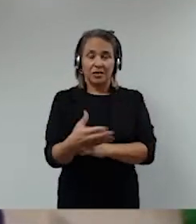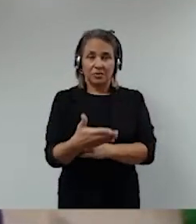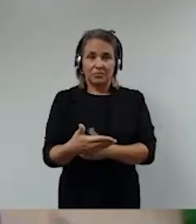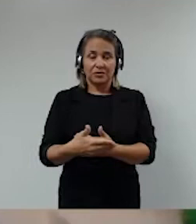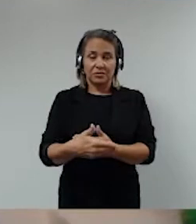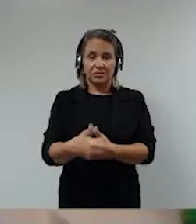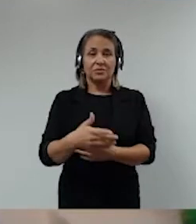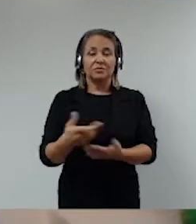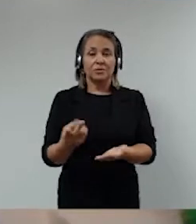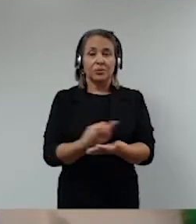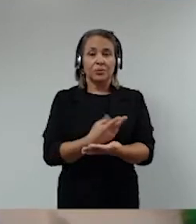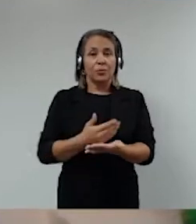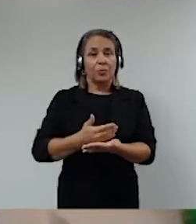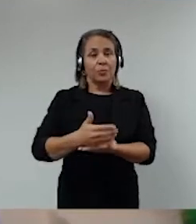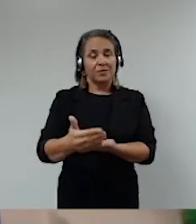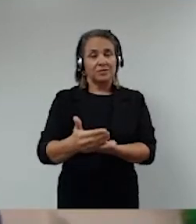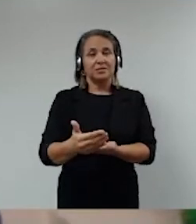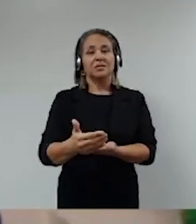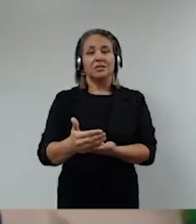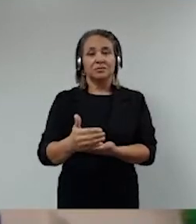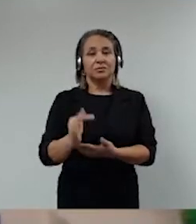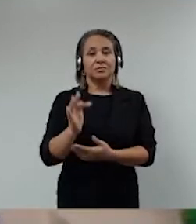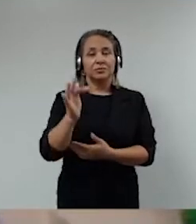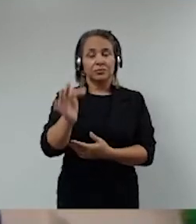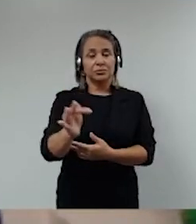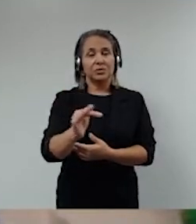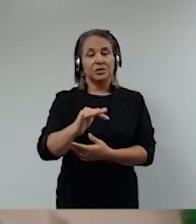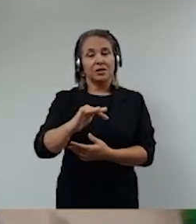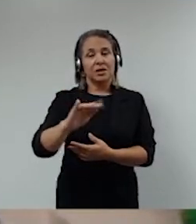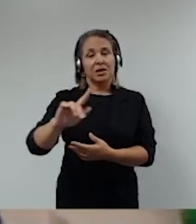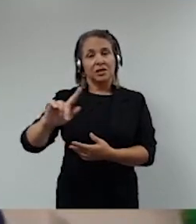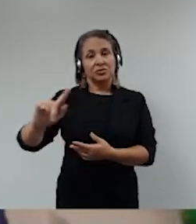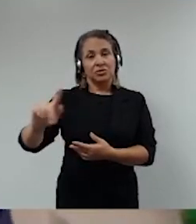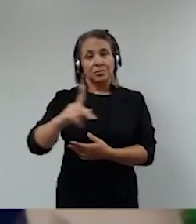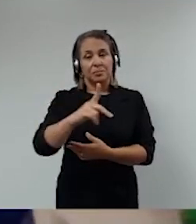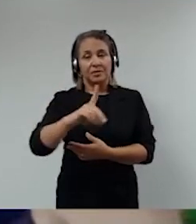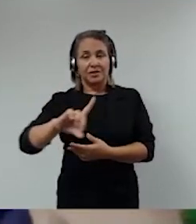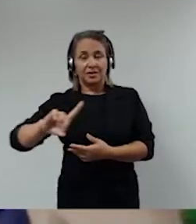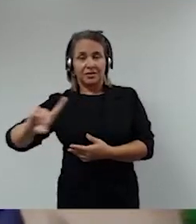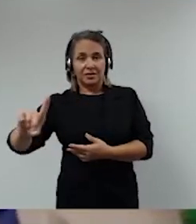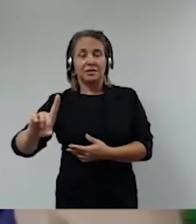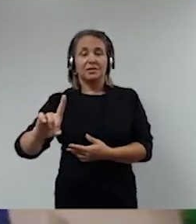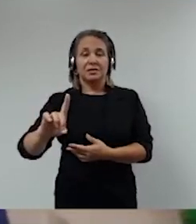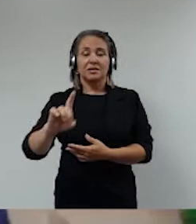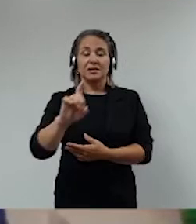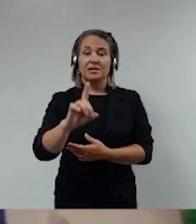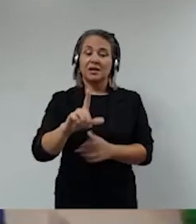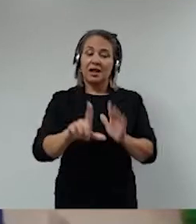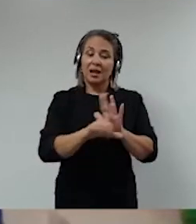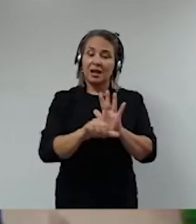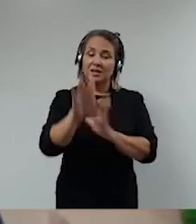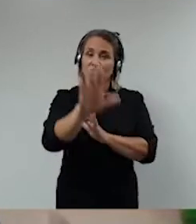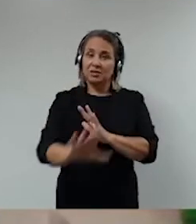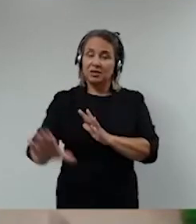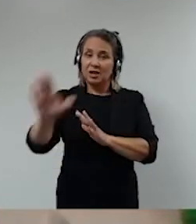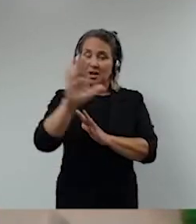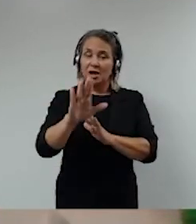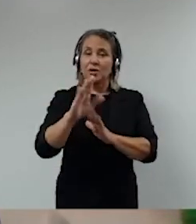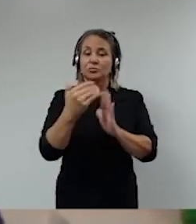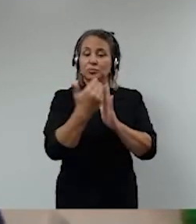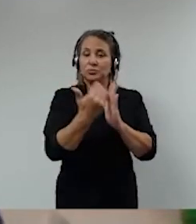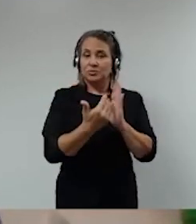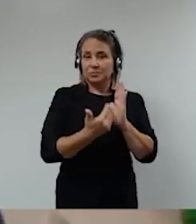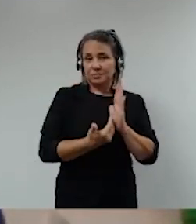recém-criada, que vai entrar em vigor em breve, a LGPD, a Lei Geral de Proteção de Dados, onde as multas são